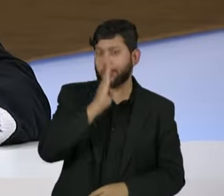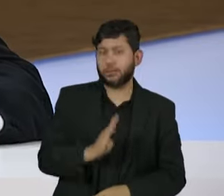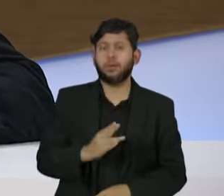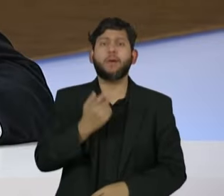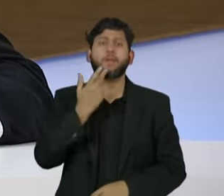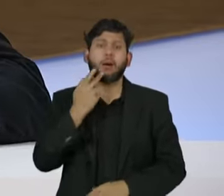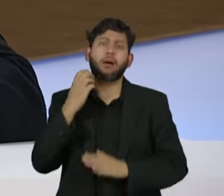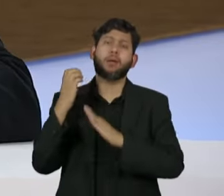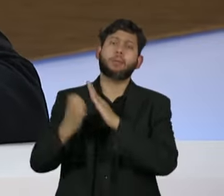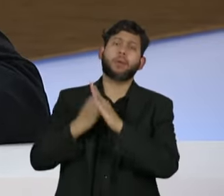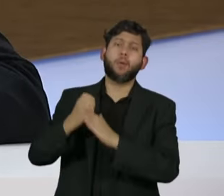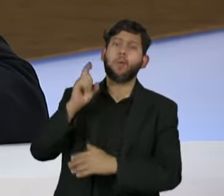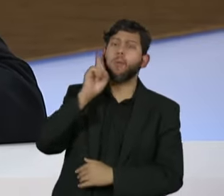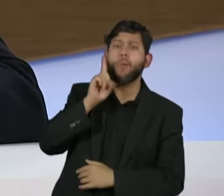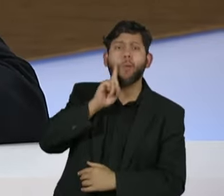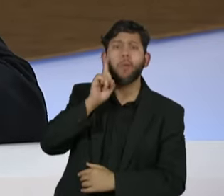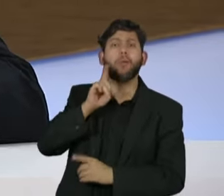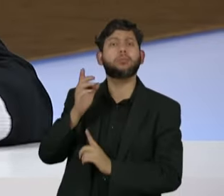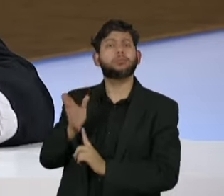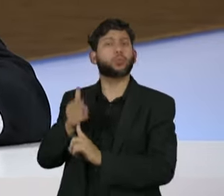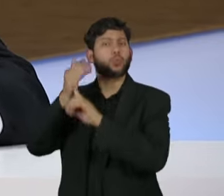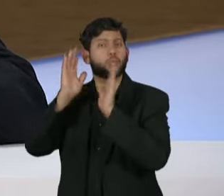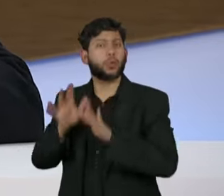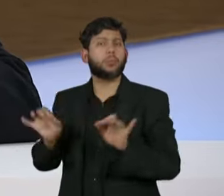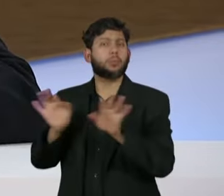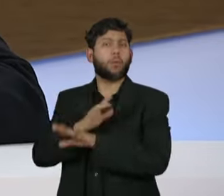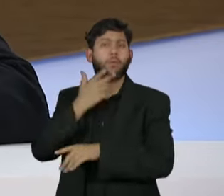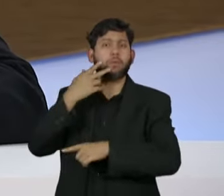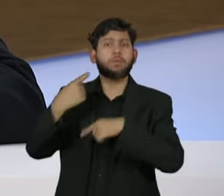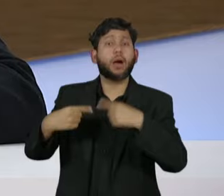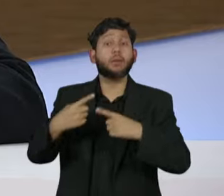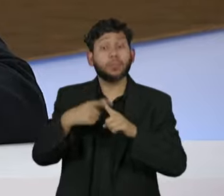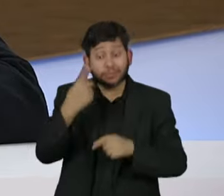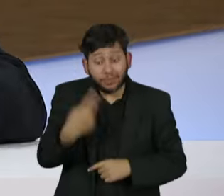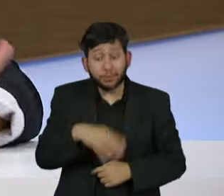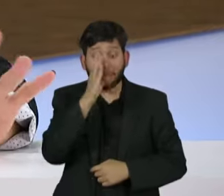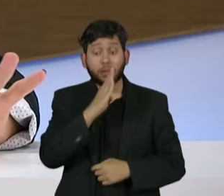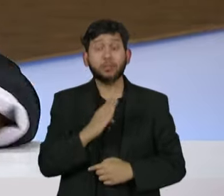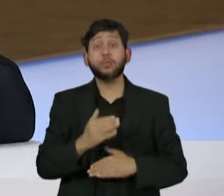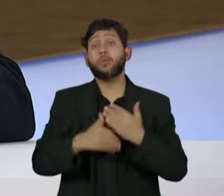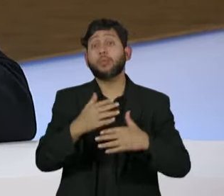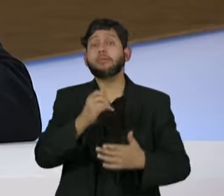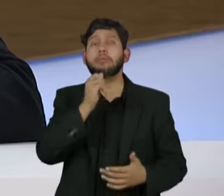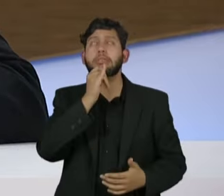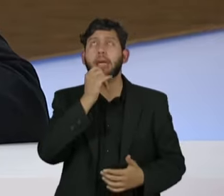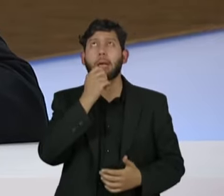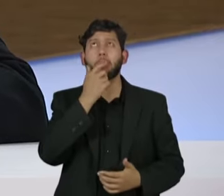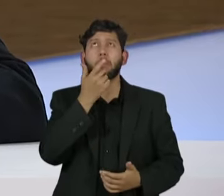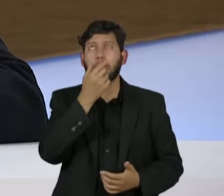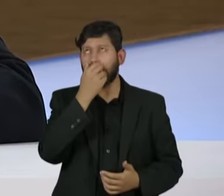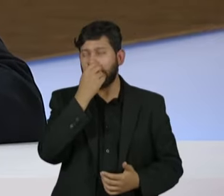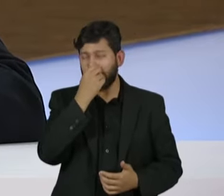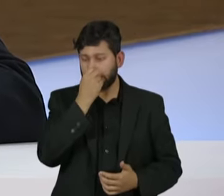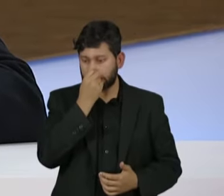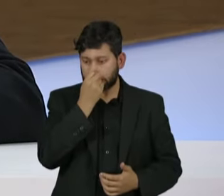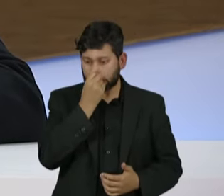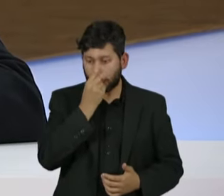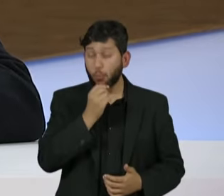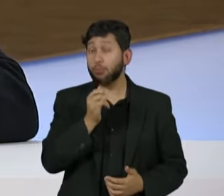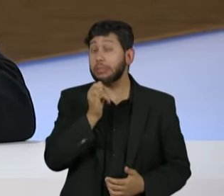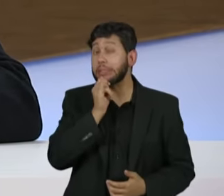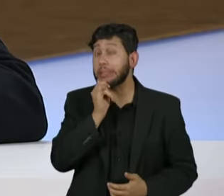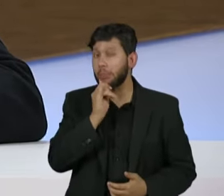das bitex Americanas enfim que a gente tem aqui encaminhado em desenvolvimento vou dar um exemplo aqui que eu